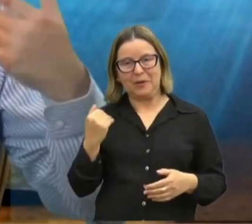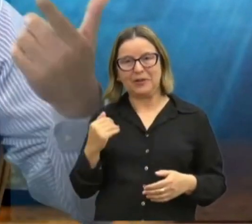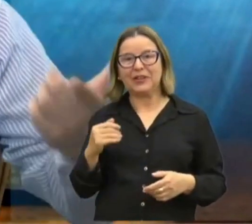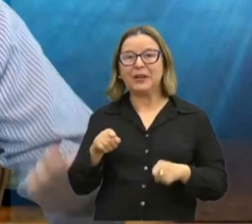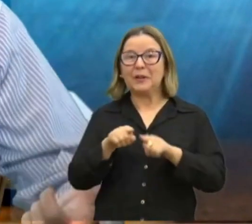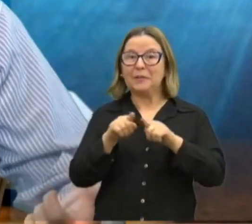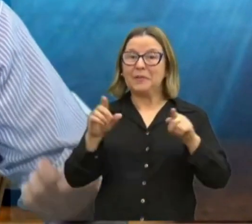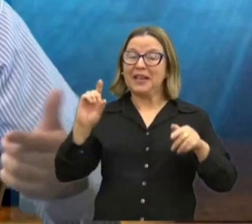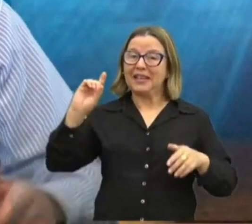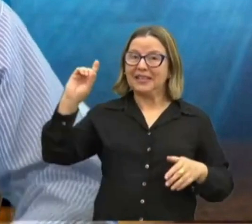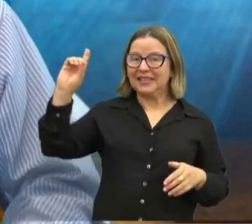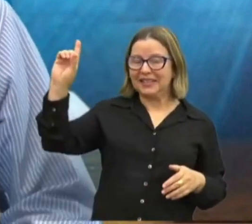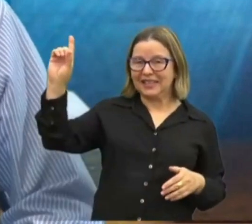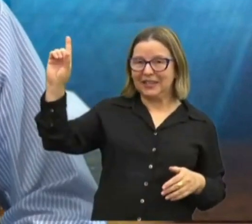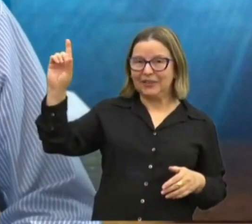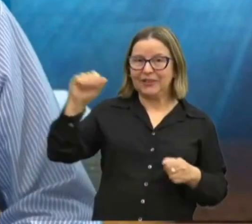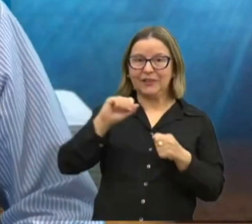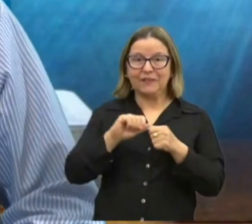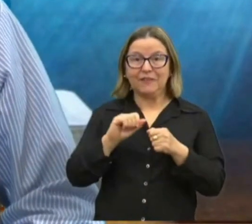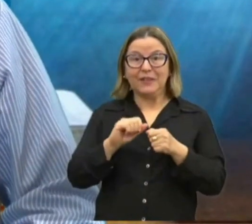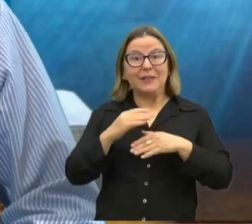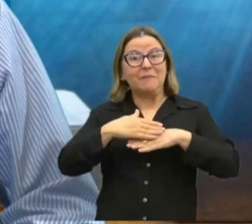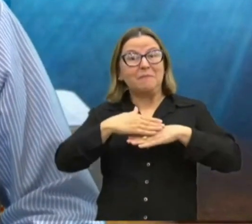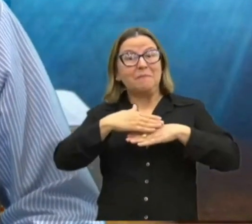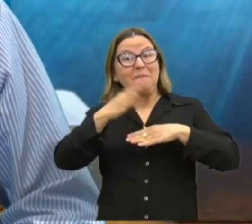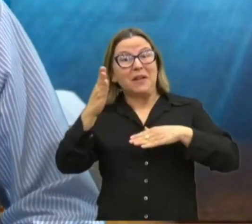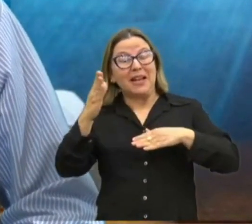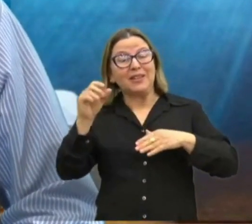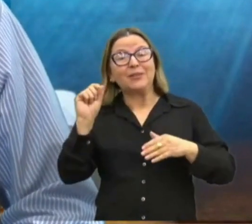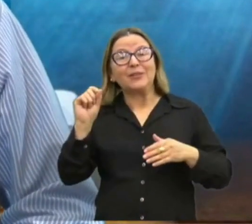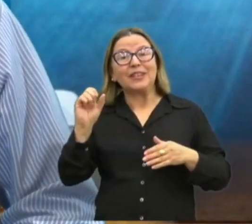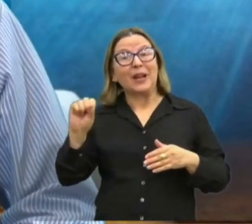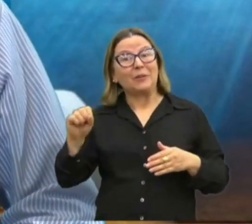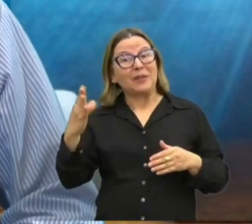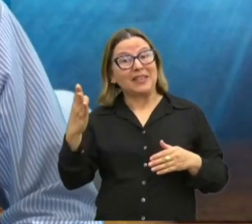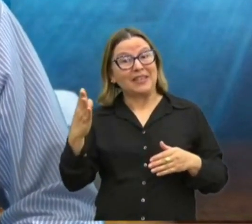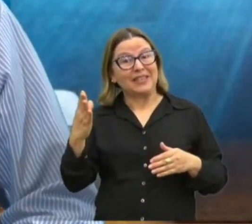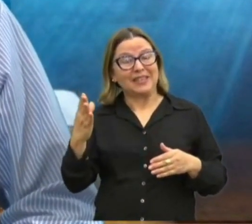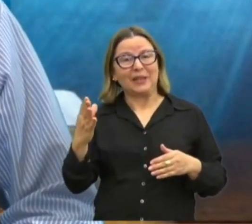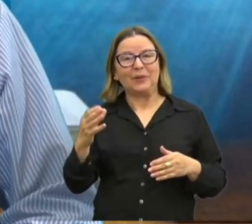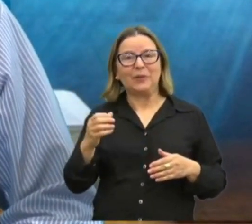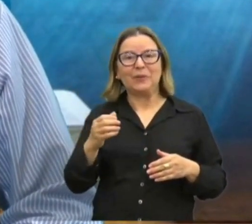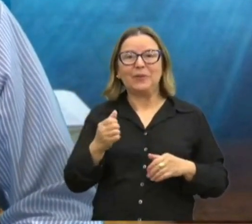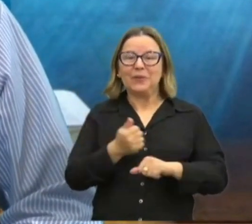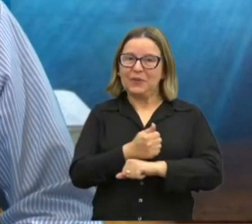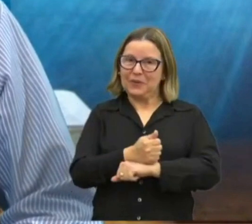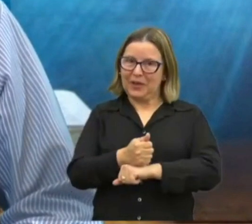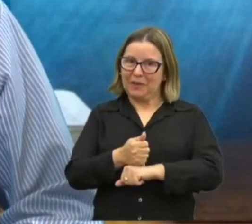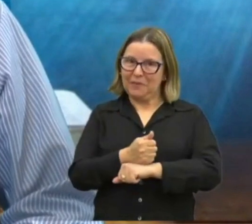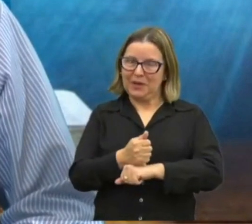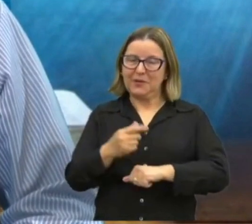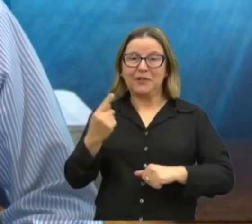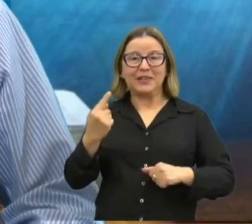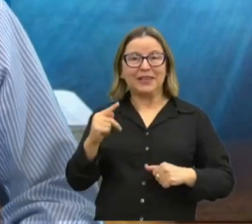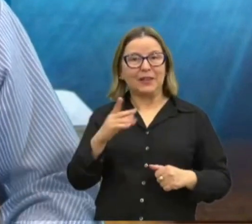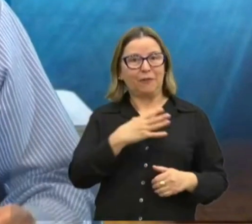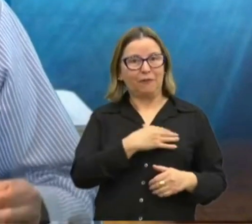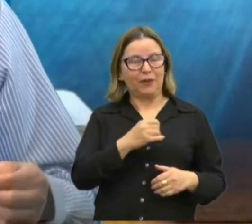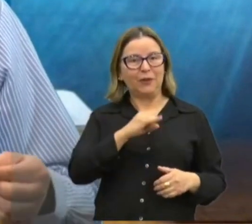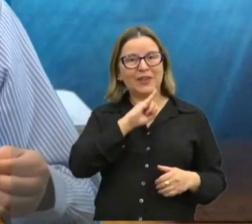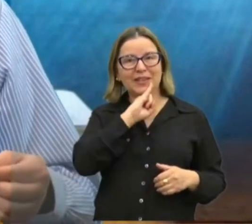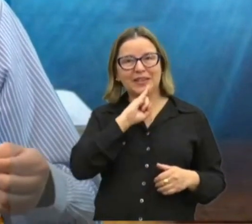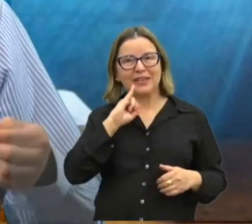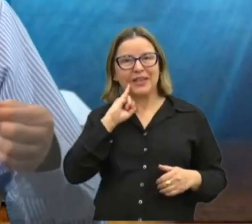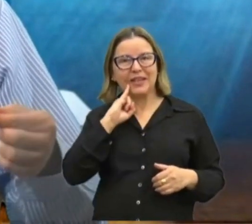fez muito mais do que aconteceu com Abraão e Isaque, o seu filho Isaque. Então, o